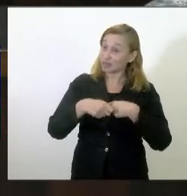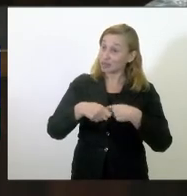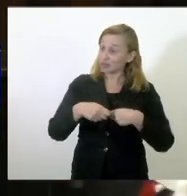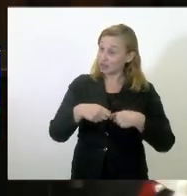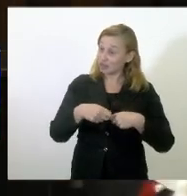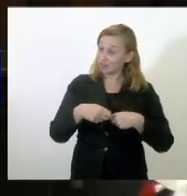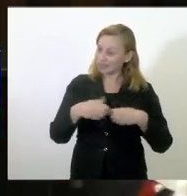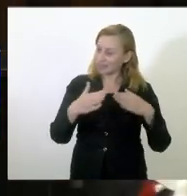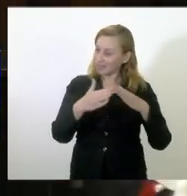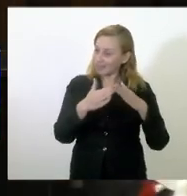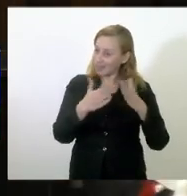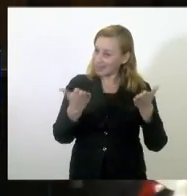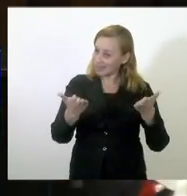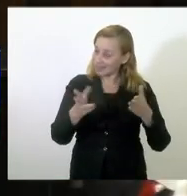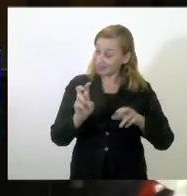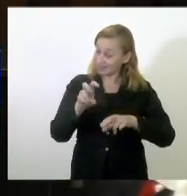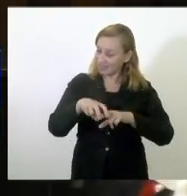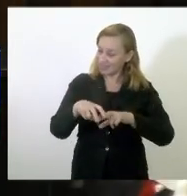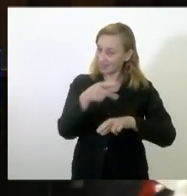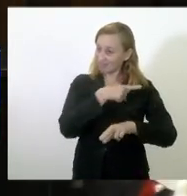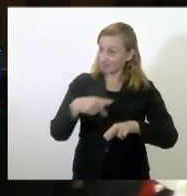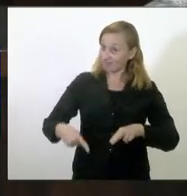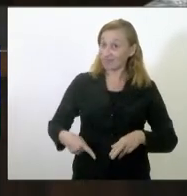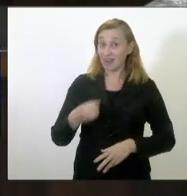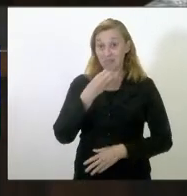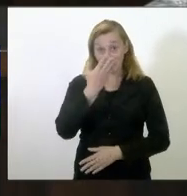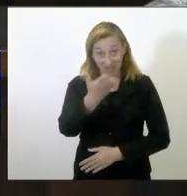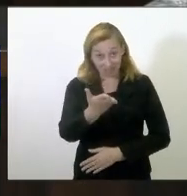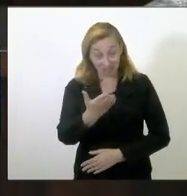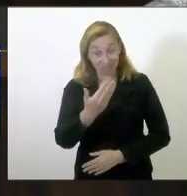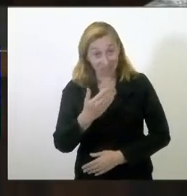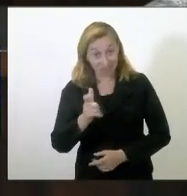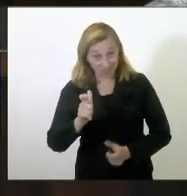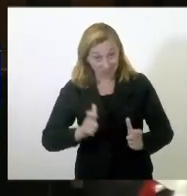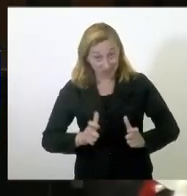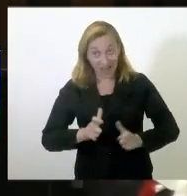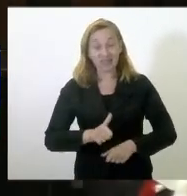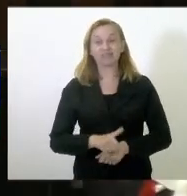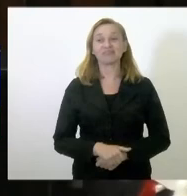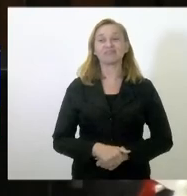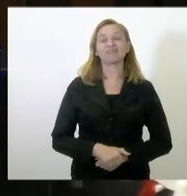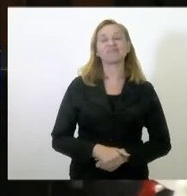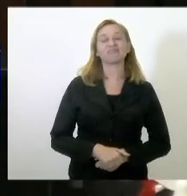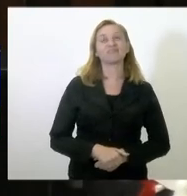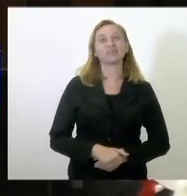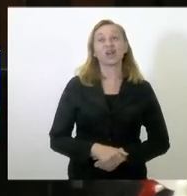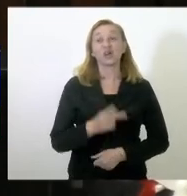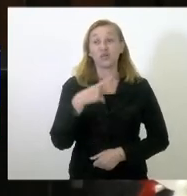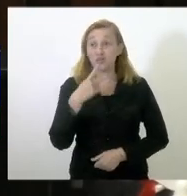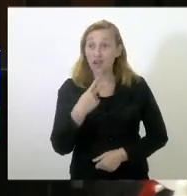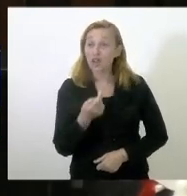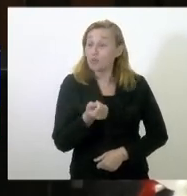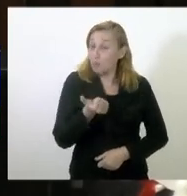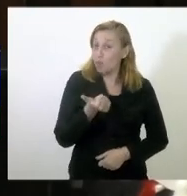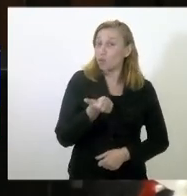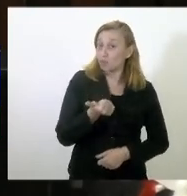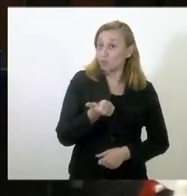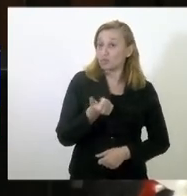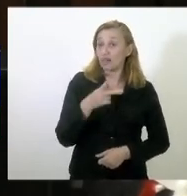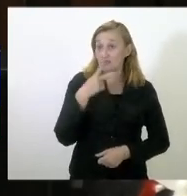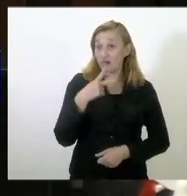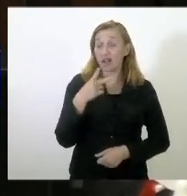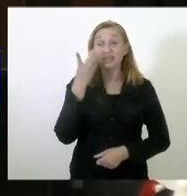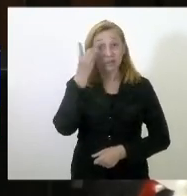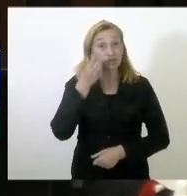É um lugar que lhe cai muito bem, deputada Tia Ju. A menção que fiz ainda há pouco numa parte durante a fala do